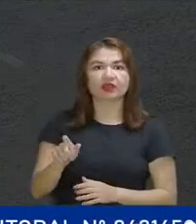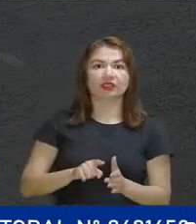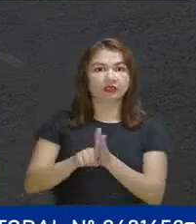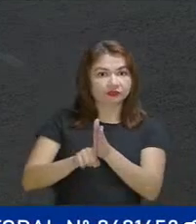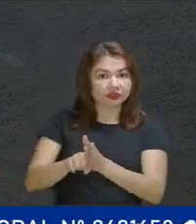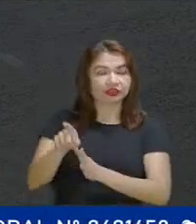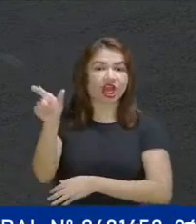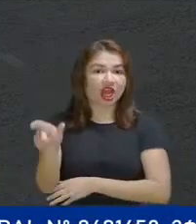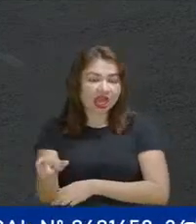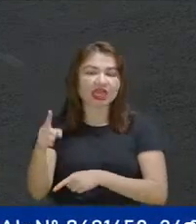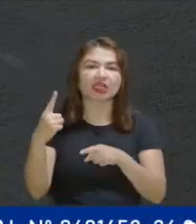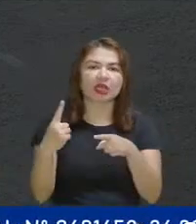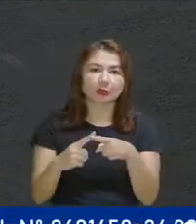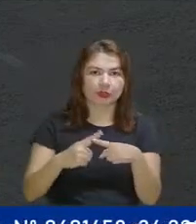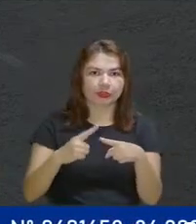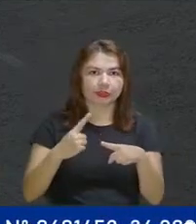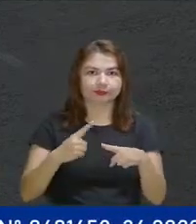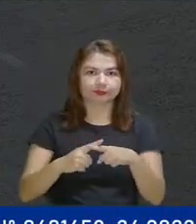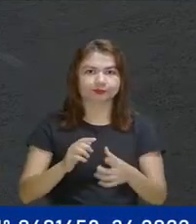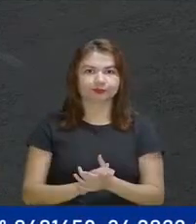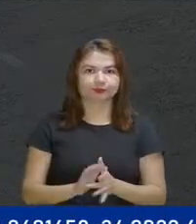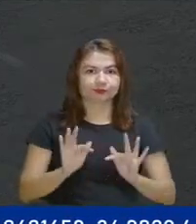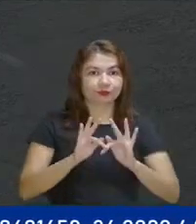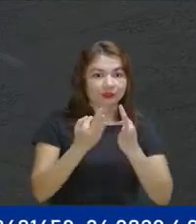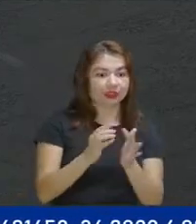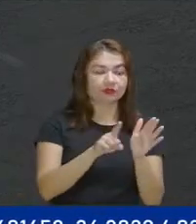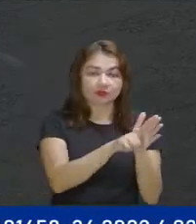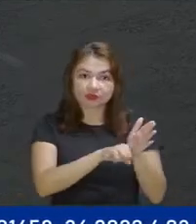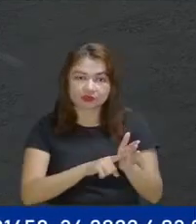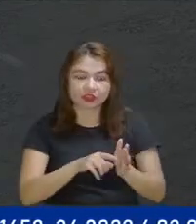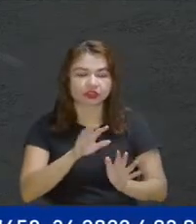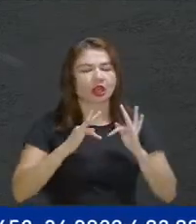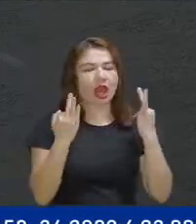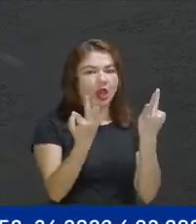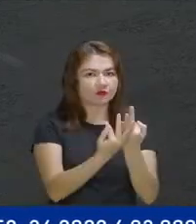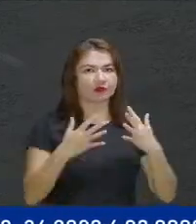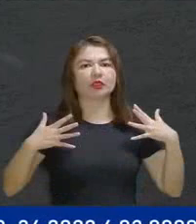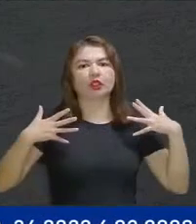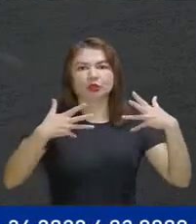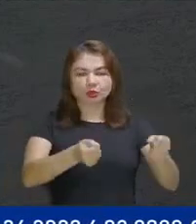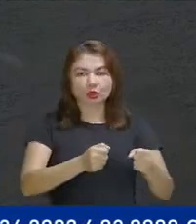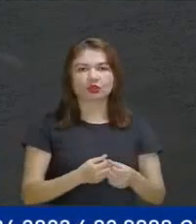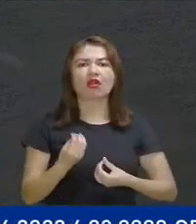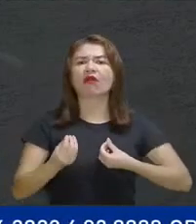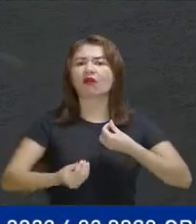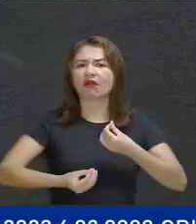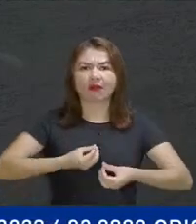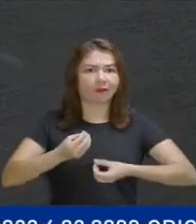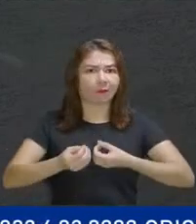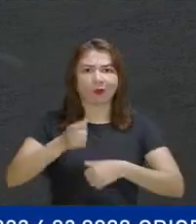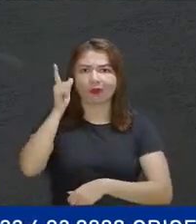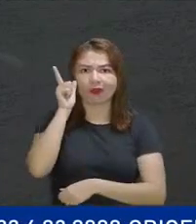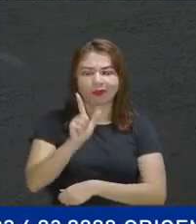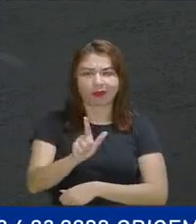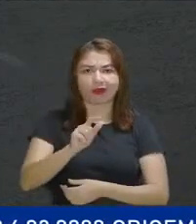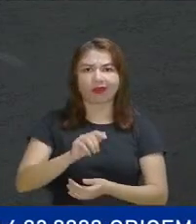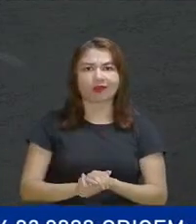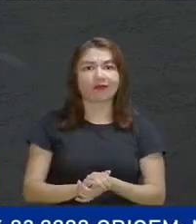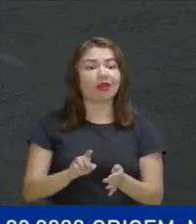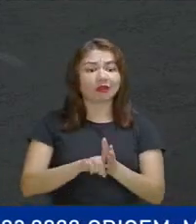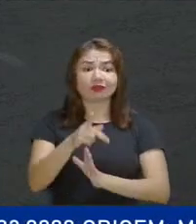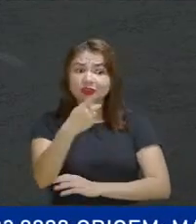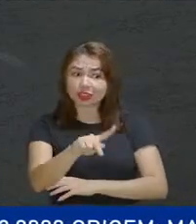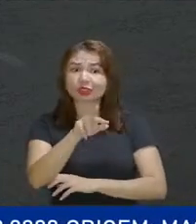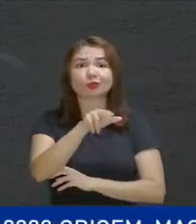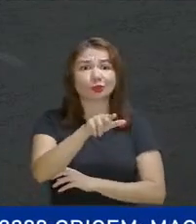investigar da onde é, porque eles investigam a família. Pois é. Eles vão investigar a família, por isso, como é que tu tem dinheiro na tua conta? Por exemplo, vou investigar a tua irmã.